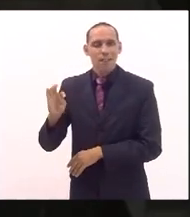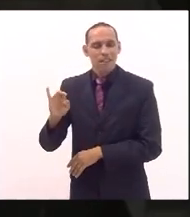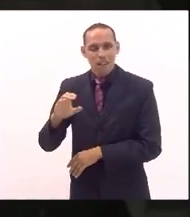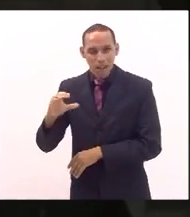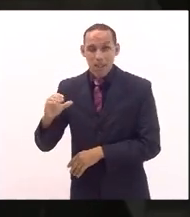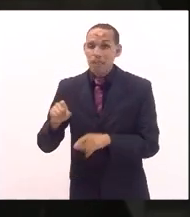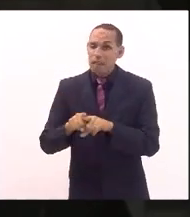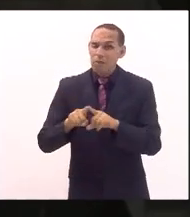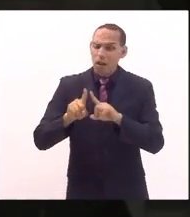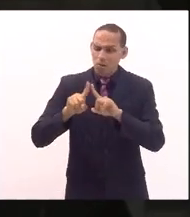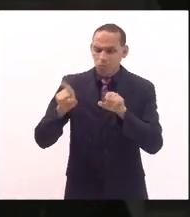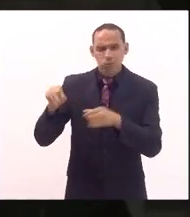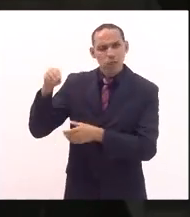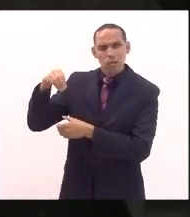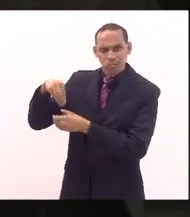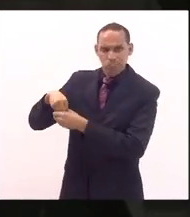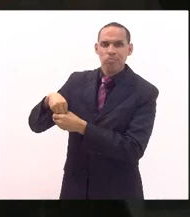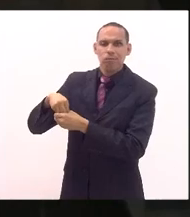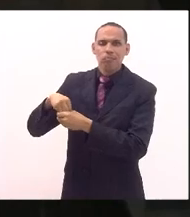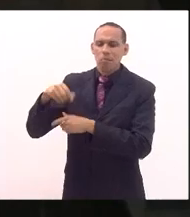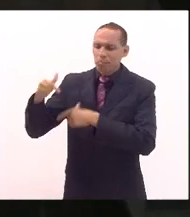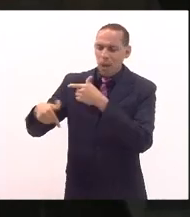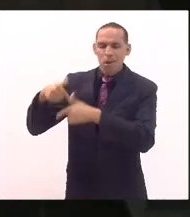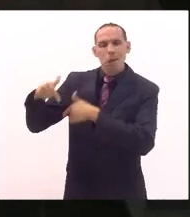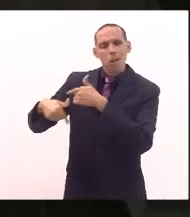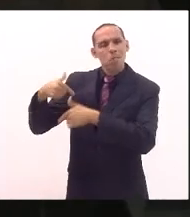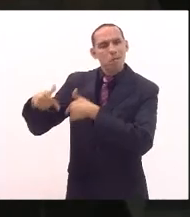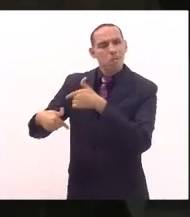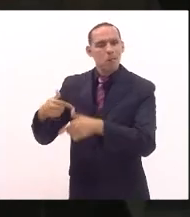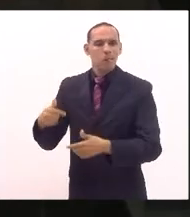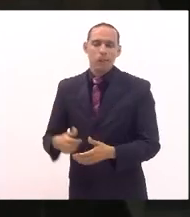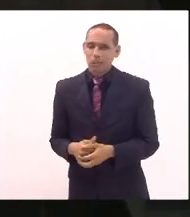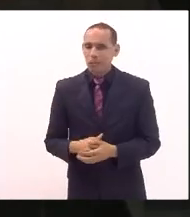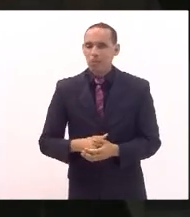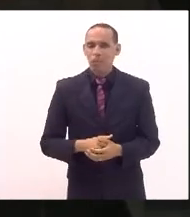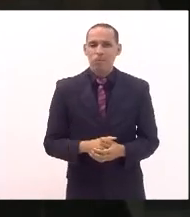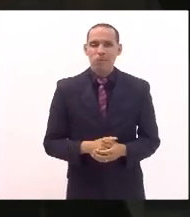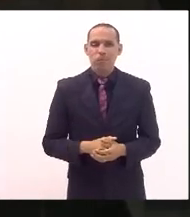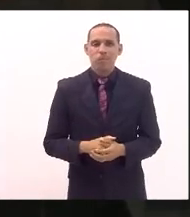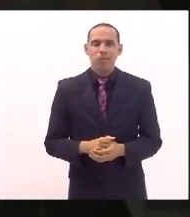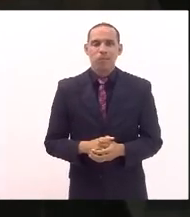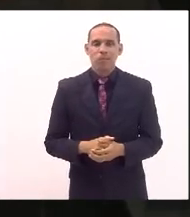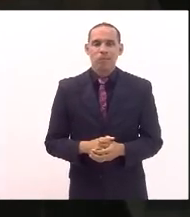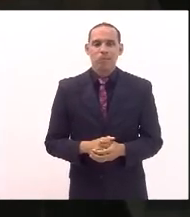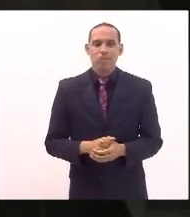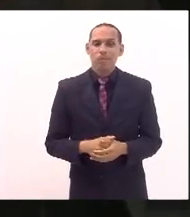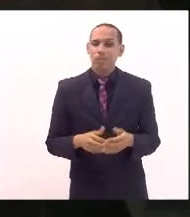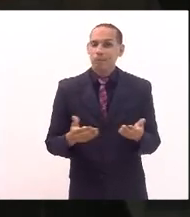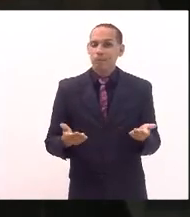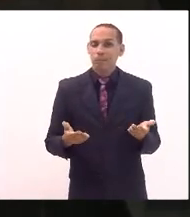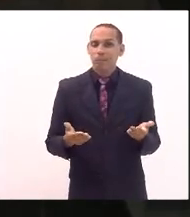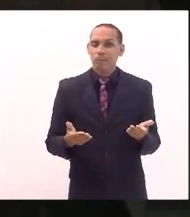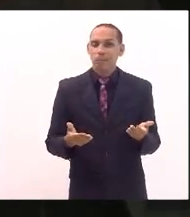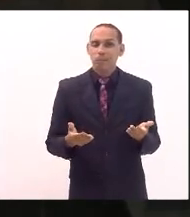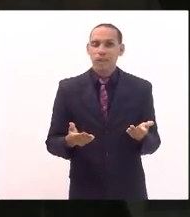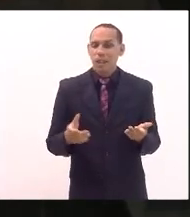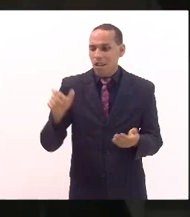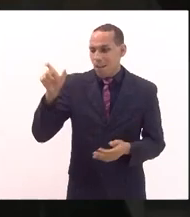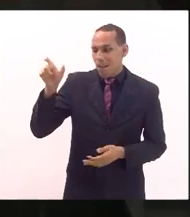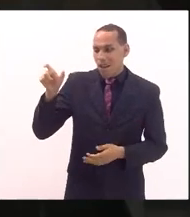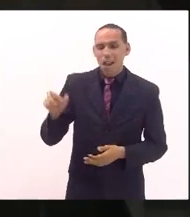corpo de trabalhadores e trabalhadoras que nela e a tua presença esse caráter